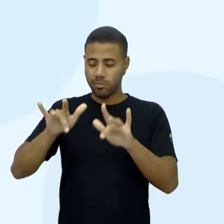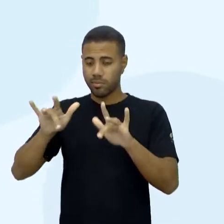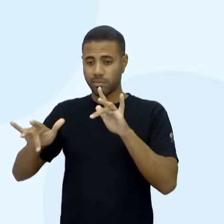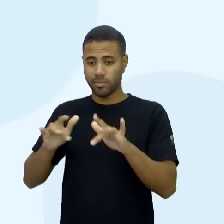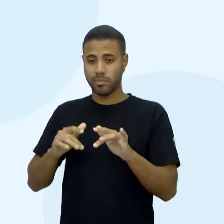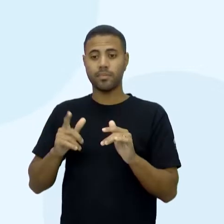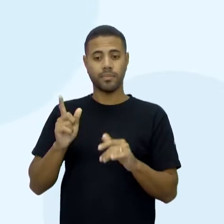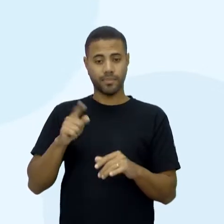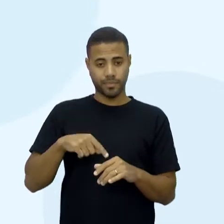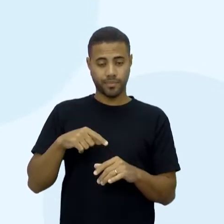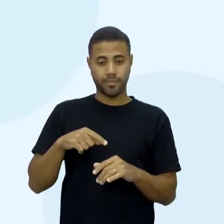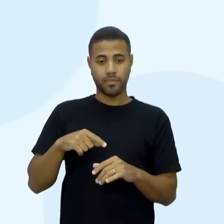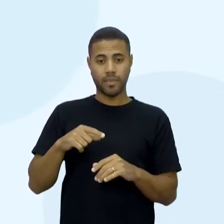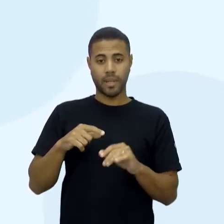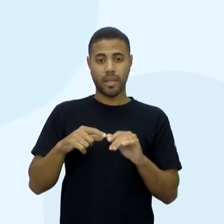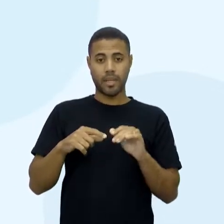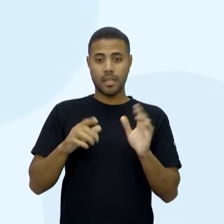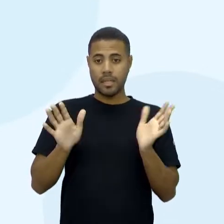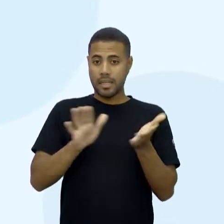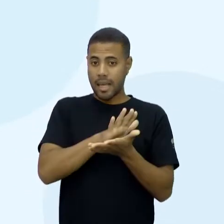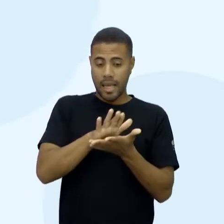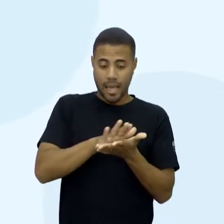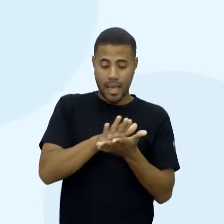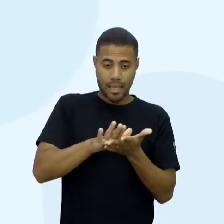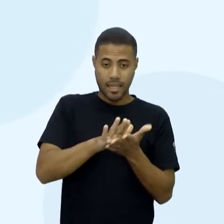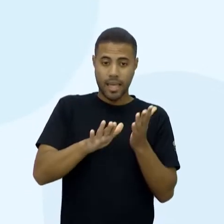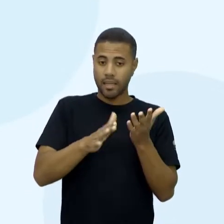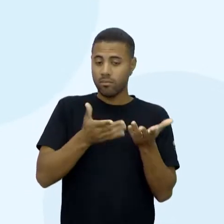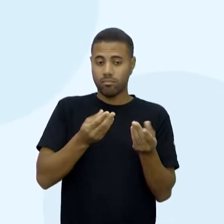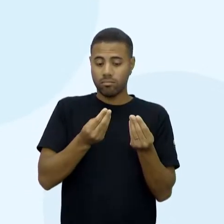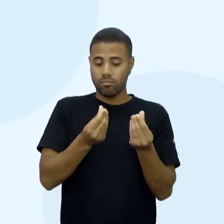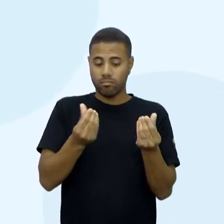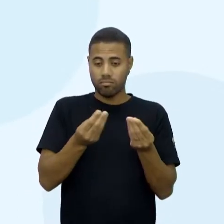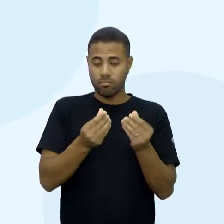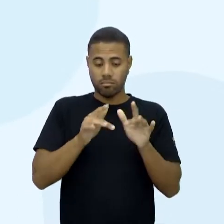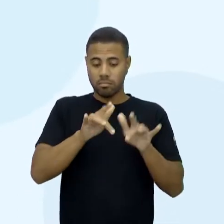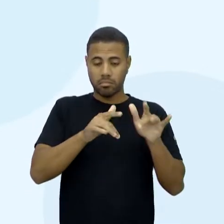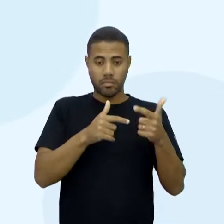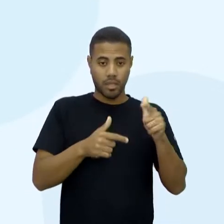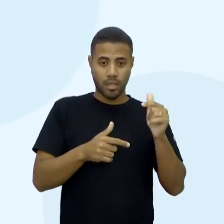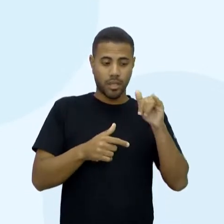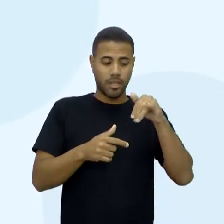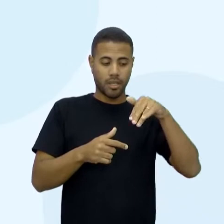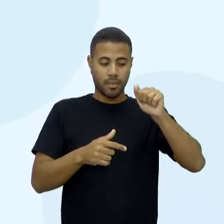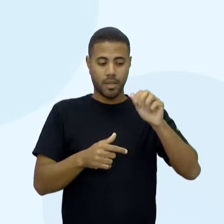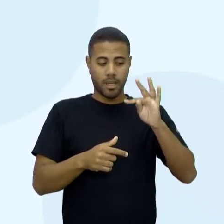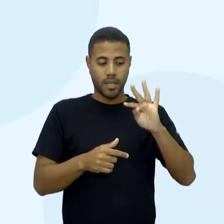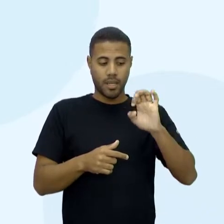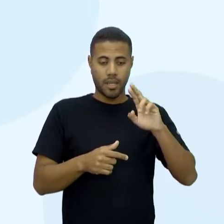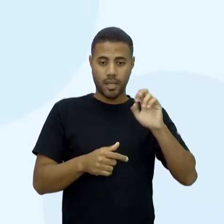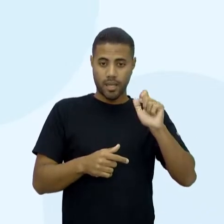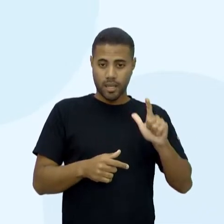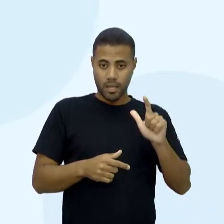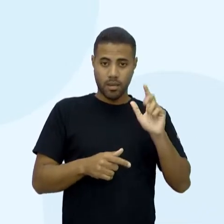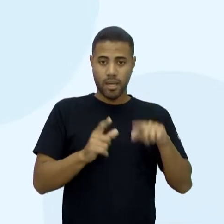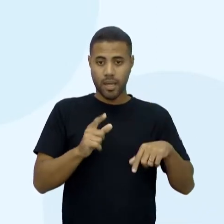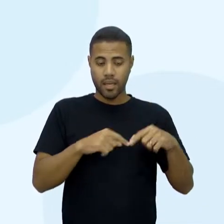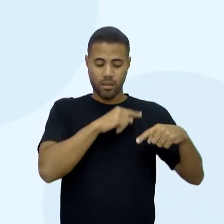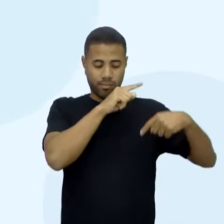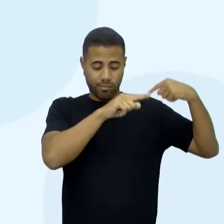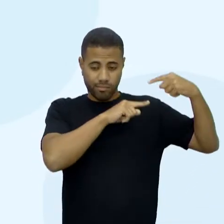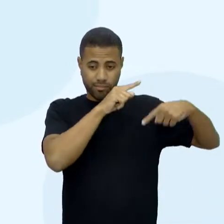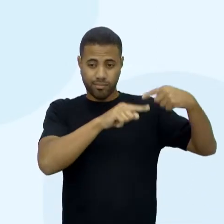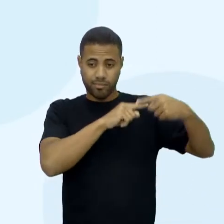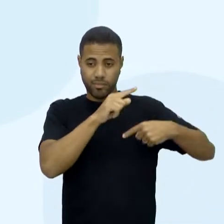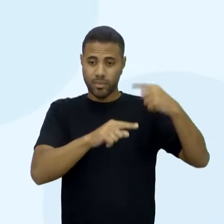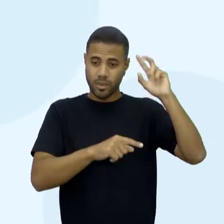E coisas imateriais, né, são intangíveis, né? Que são reconhecidos aí de acordo com a sua